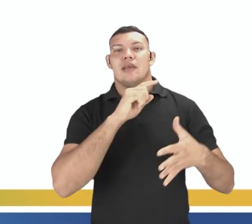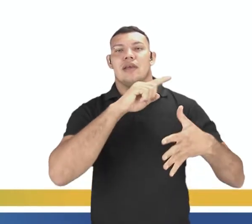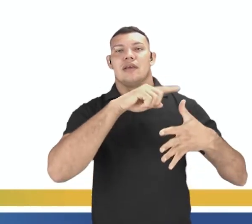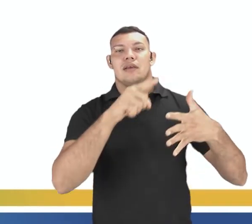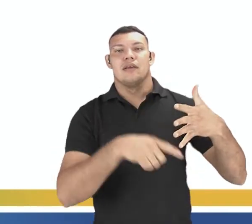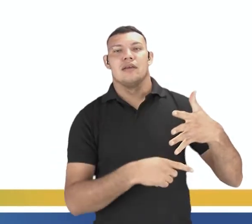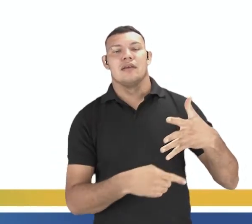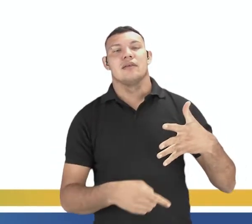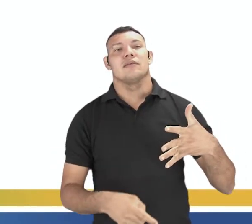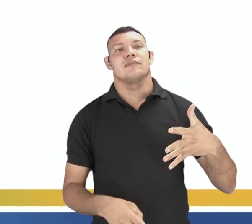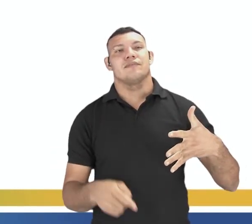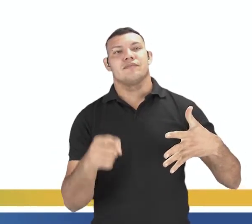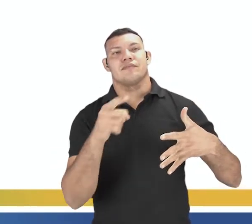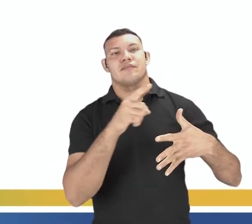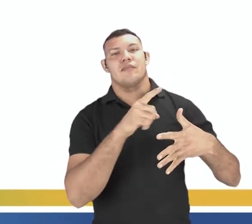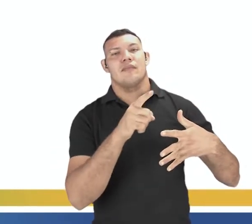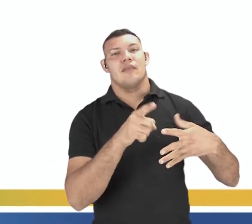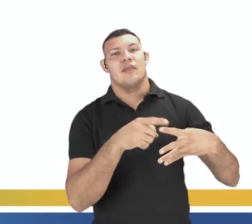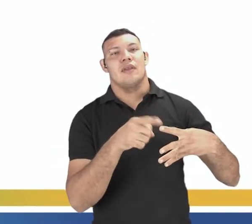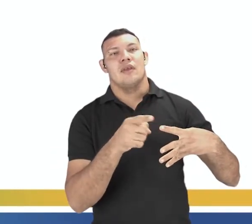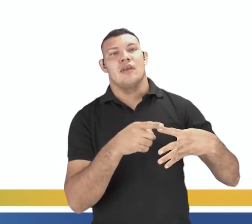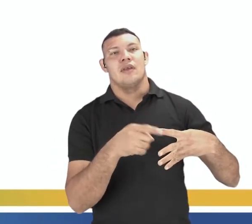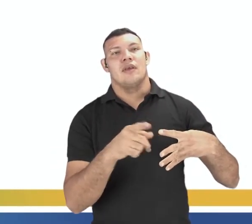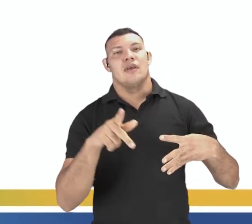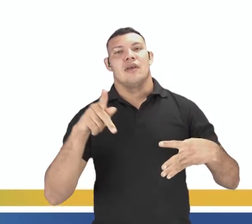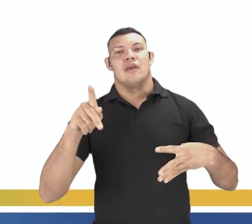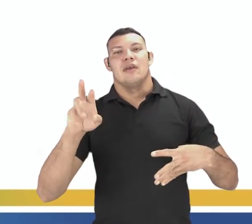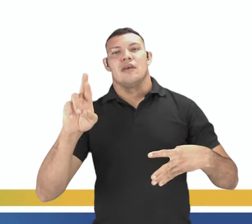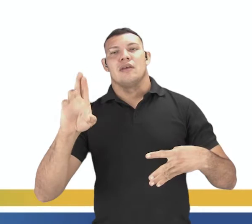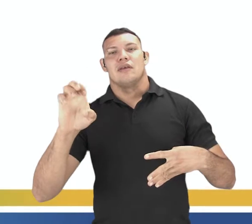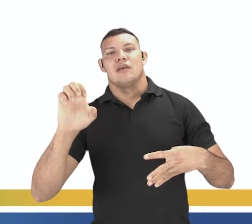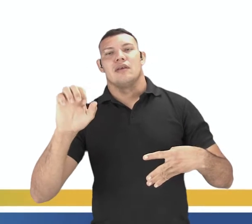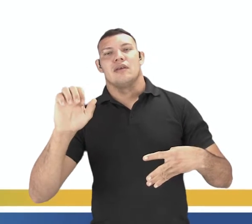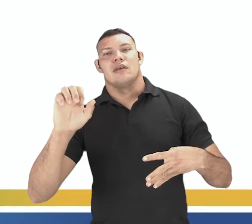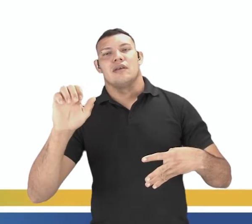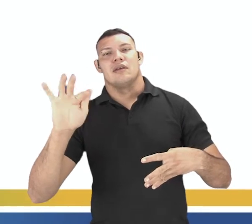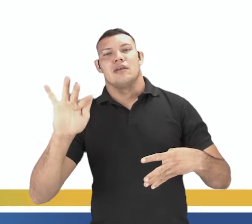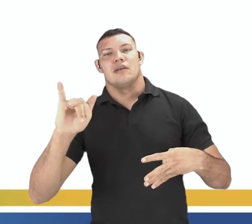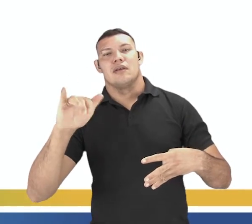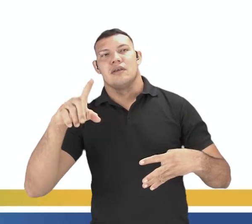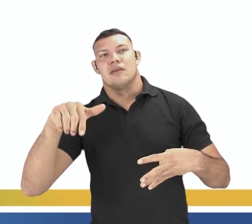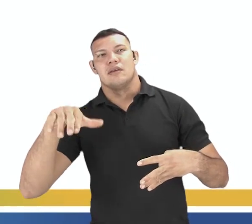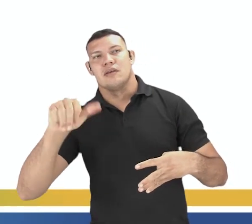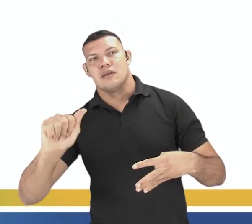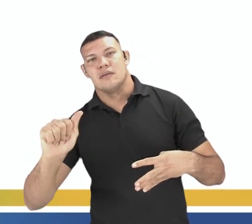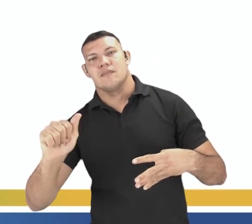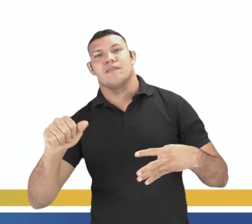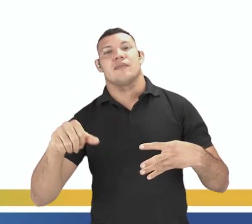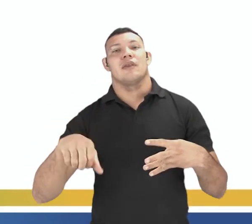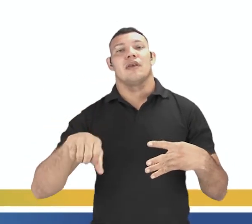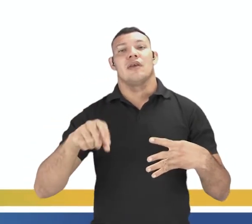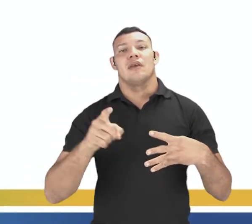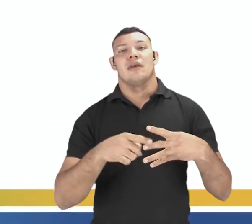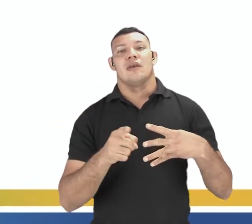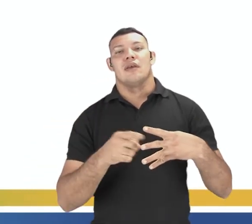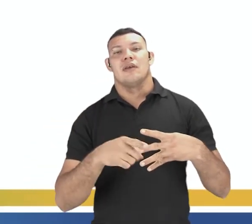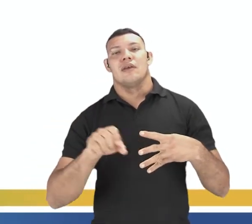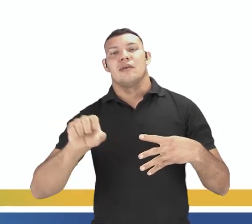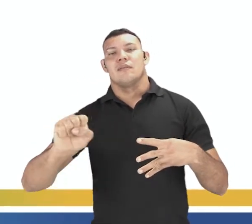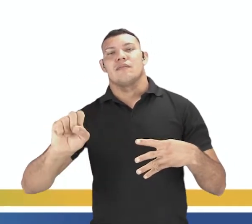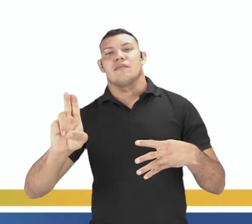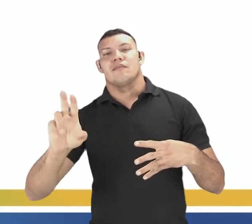derivação: prefixal, sufixal, prefixal e sufixal, parasintética e